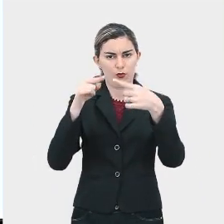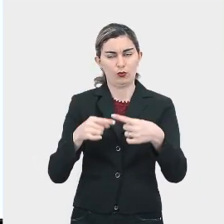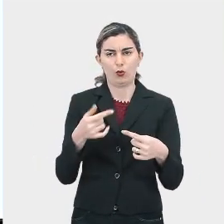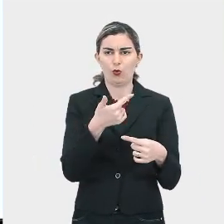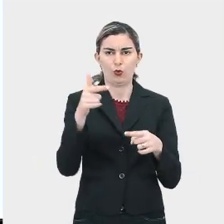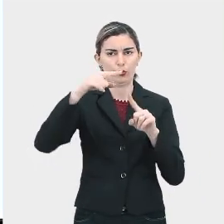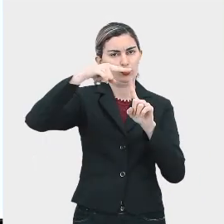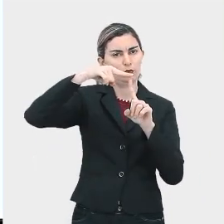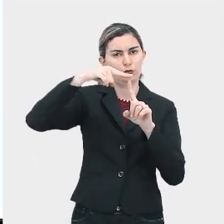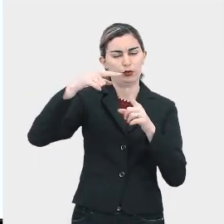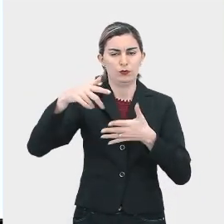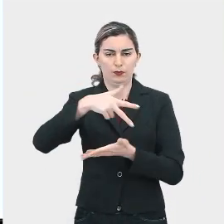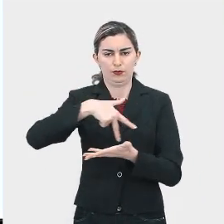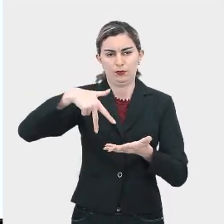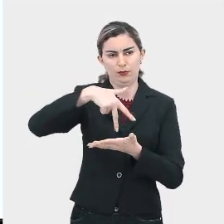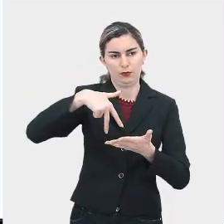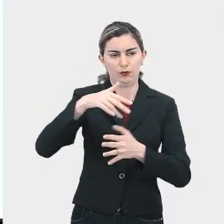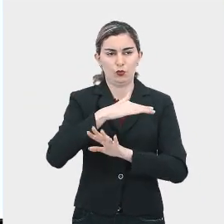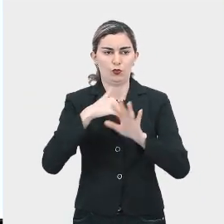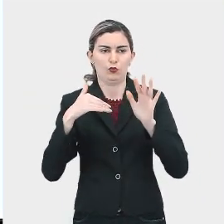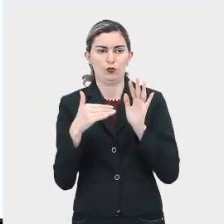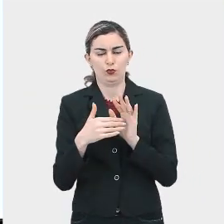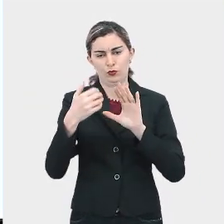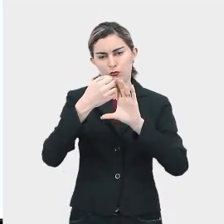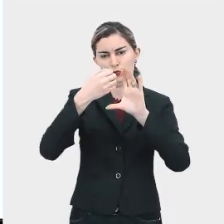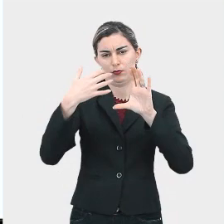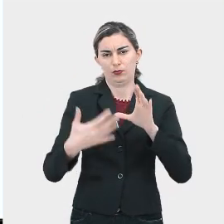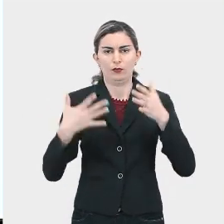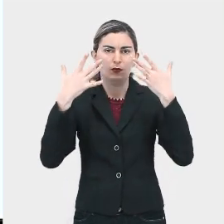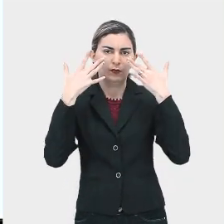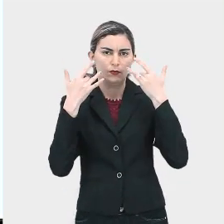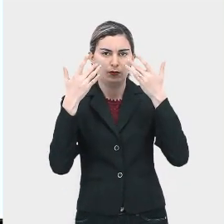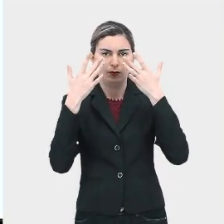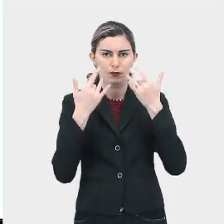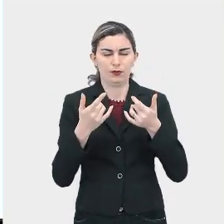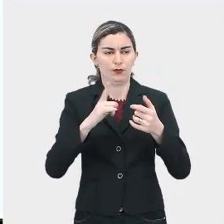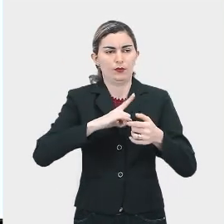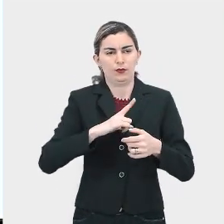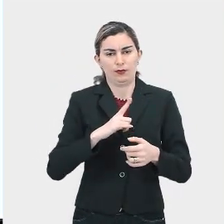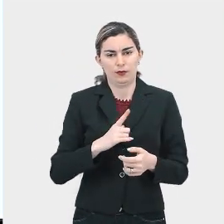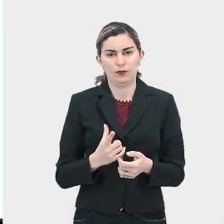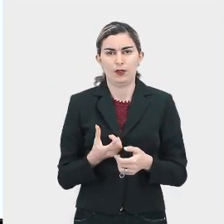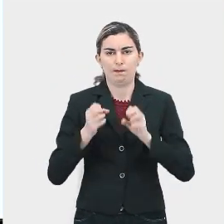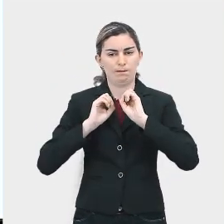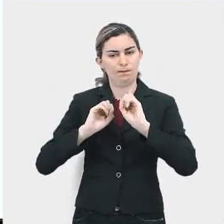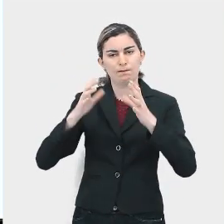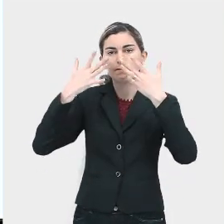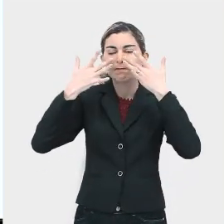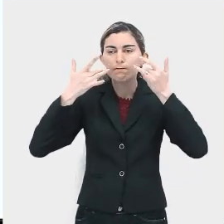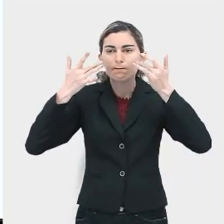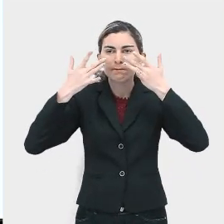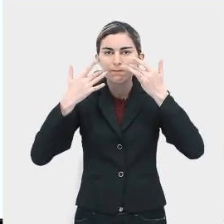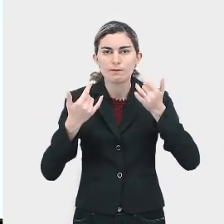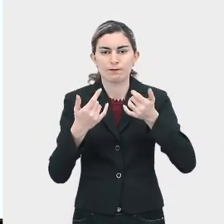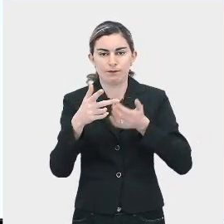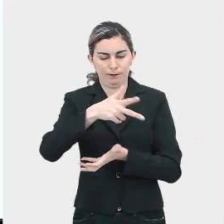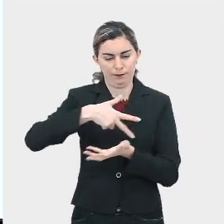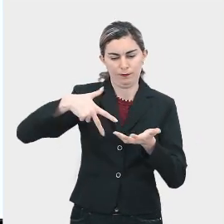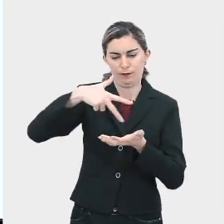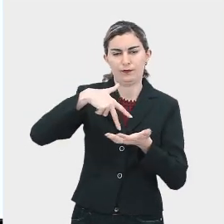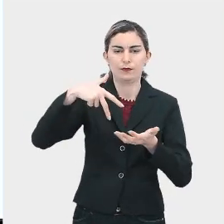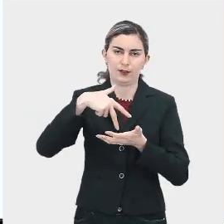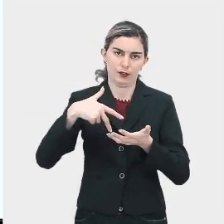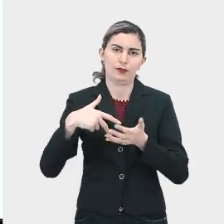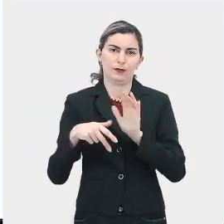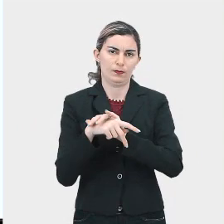a outros tipos de dança, mas tem todo um aspecto teatral, um aspecto de encenação nessa